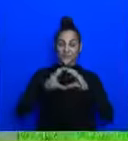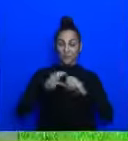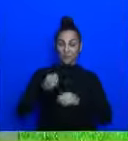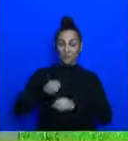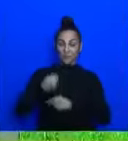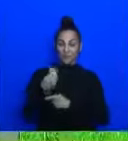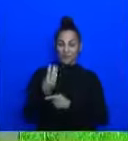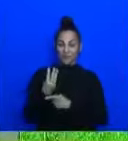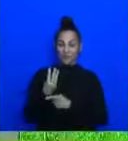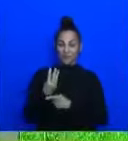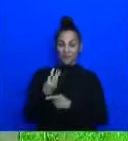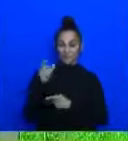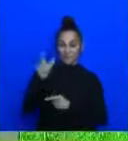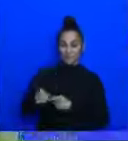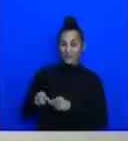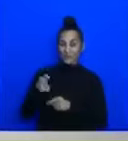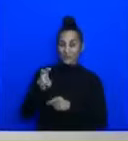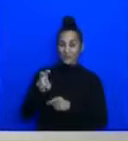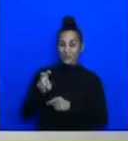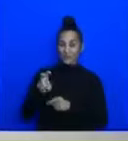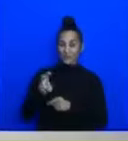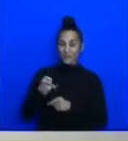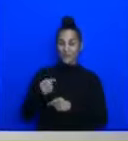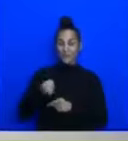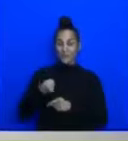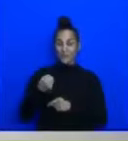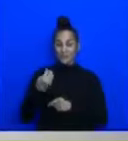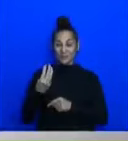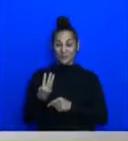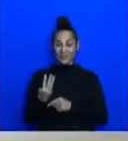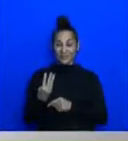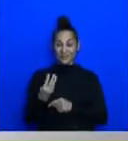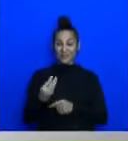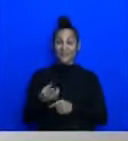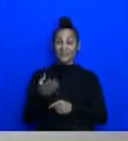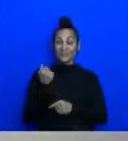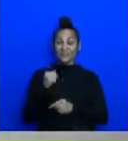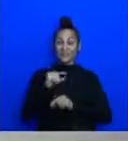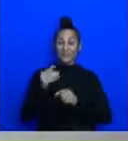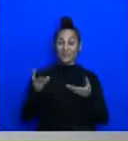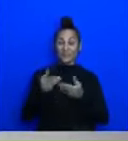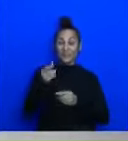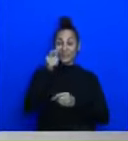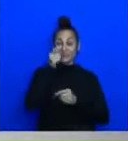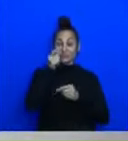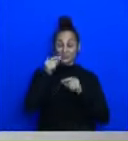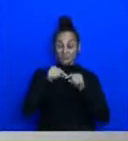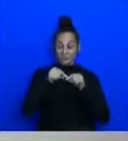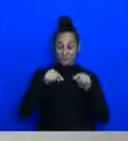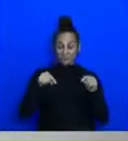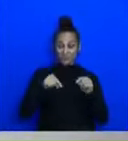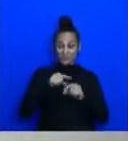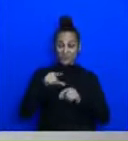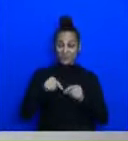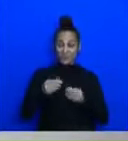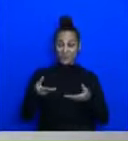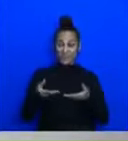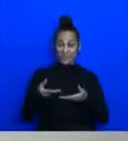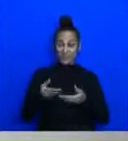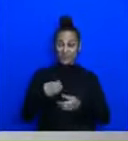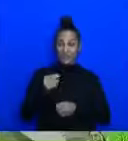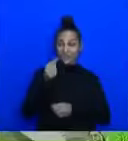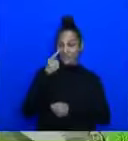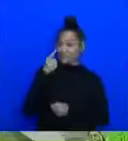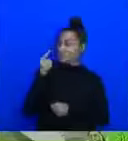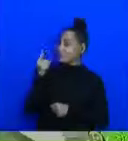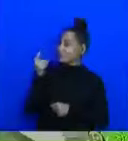Bola número 3, coluna 5, número 3. Vamos agora identificando, será sorteado a coluna 6.